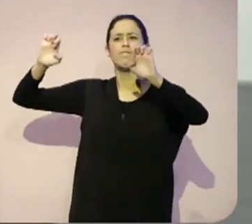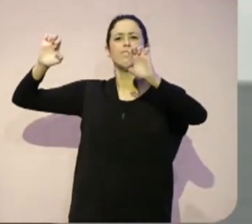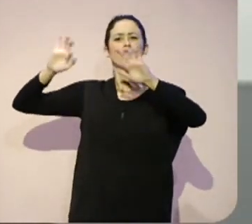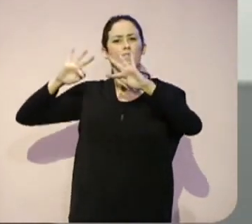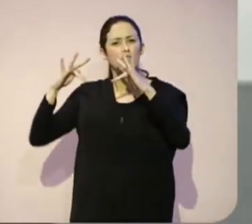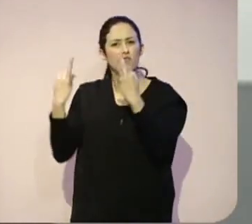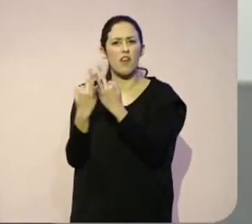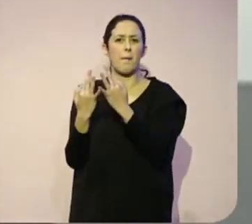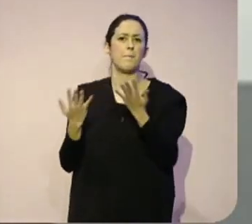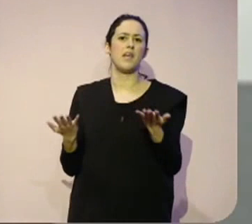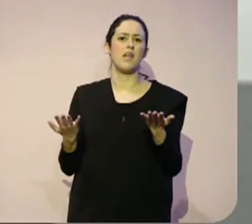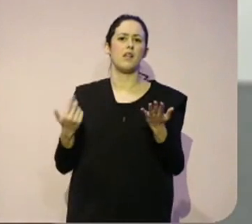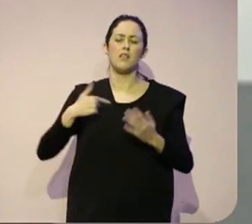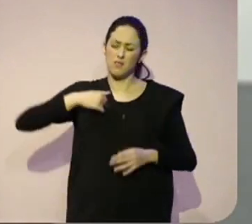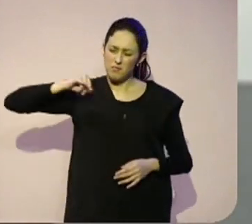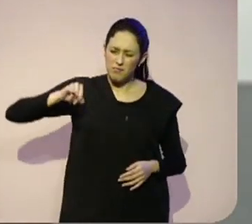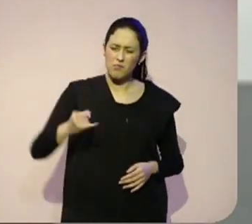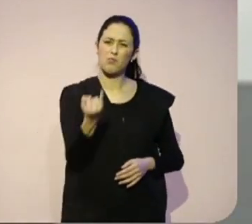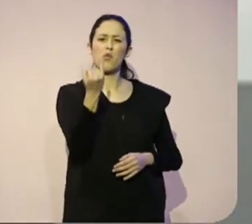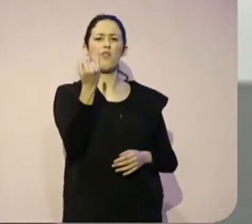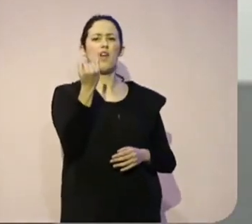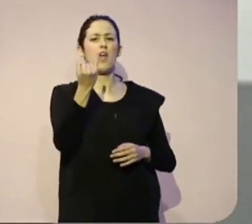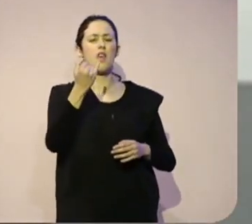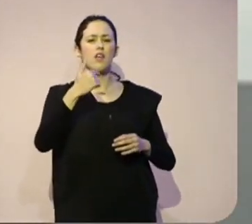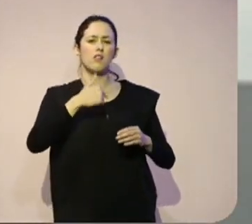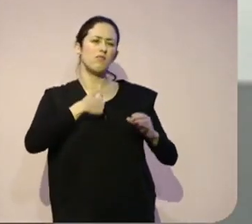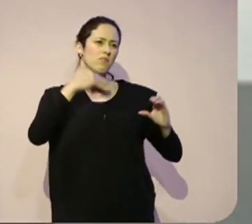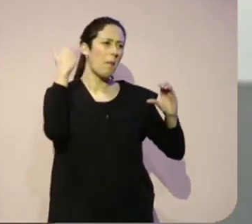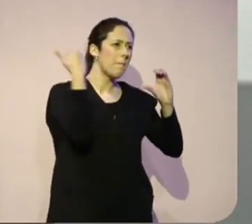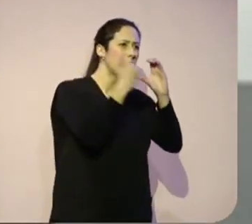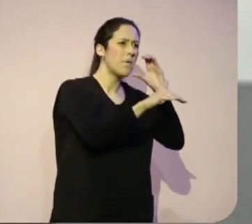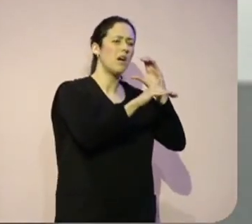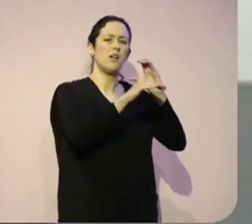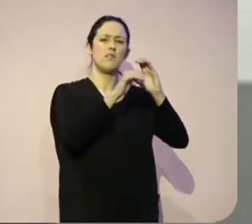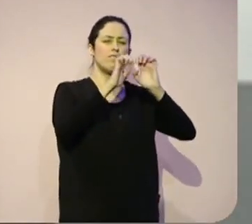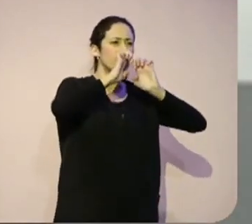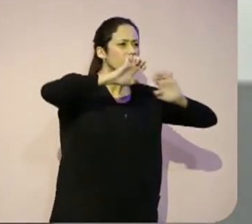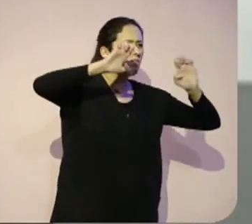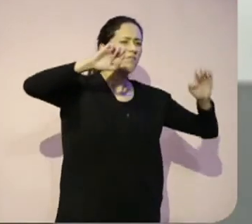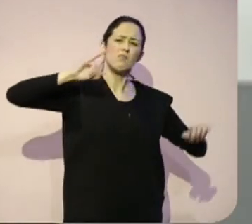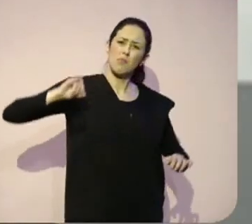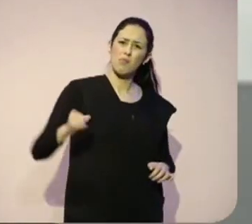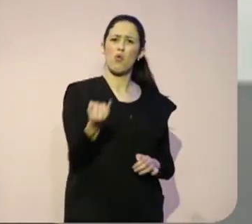uma palavra de vida, então eu vou proclamar aqui nesse canal.